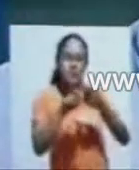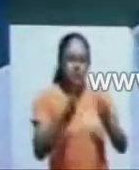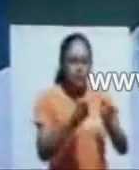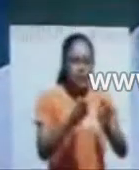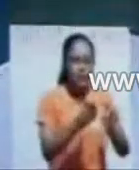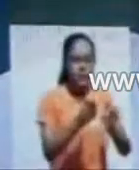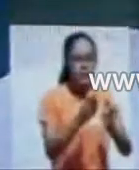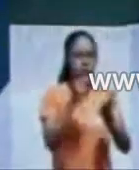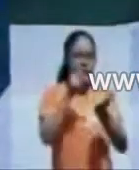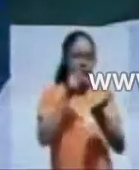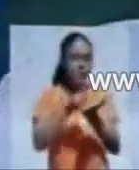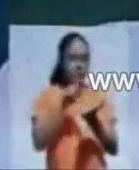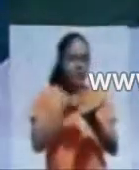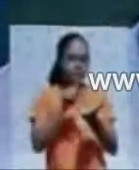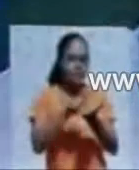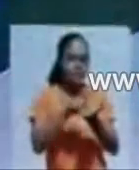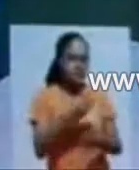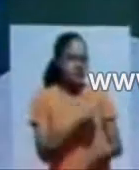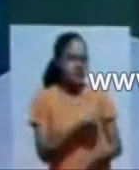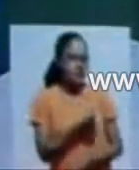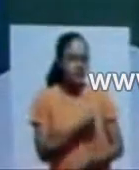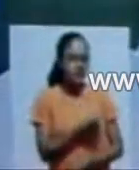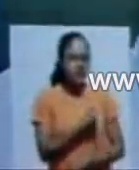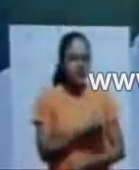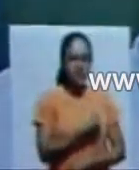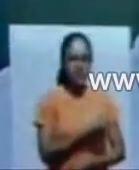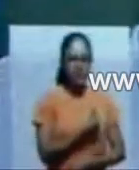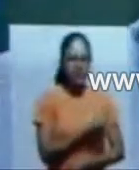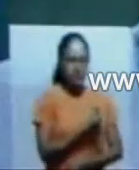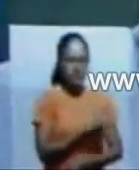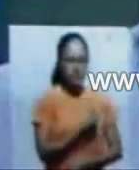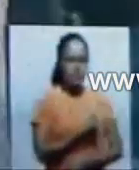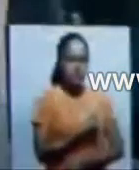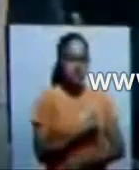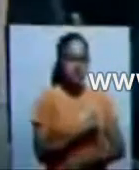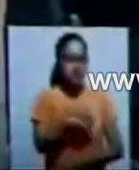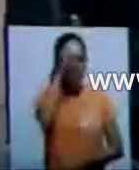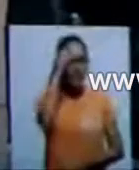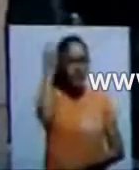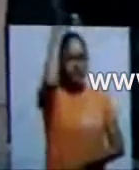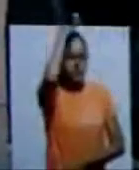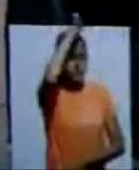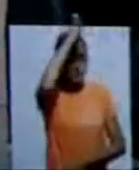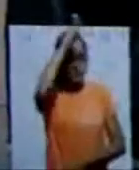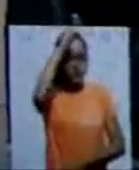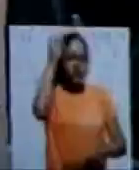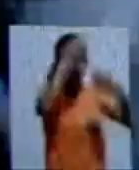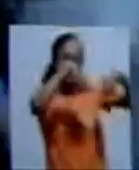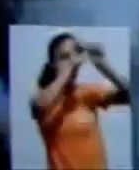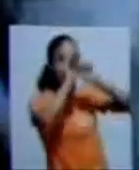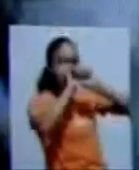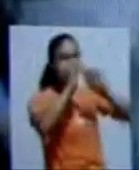que todos tenham a vida e a tenham abundantemente. O Espírito Santo é o Senhor que dá a